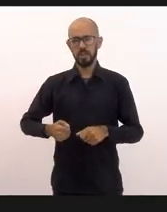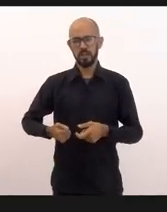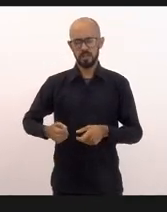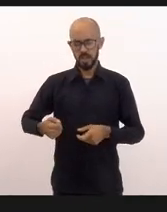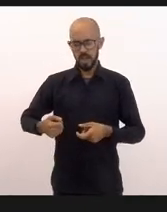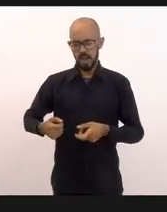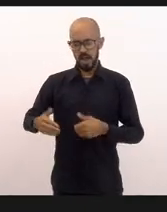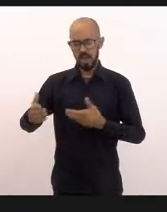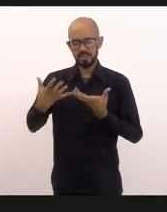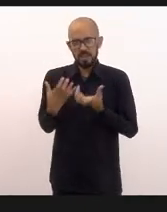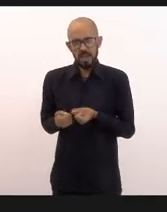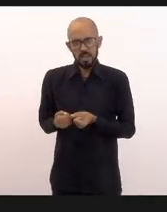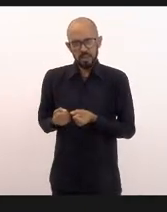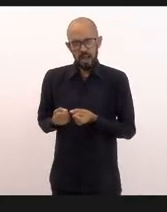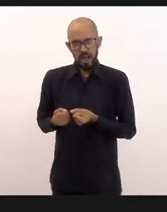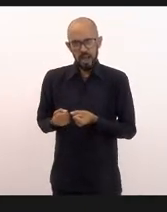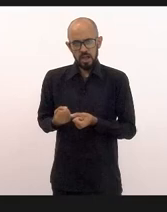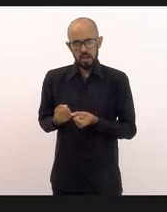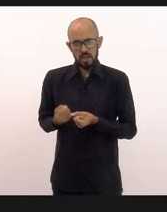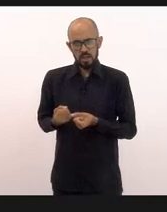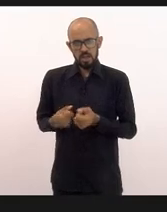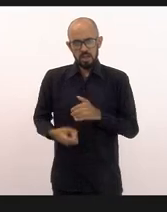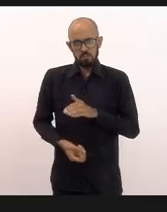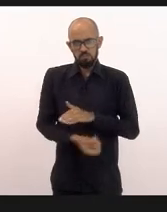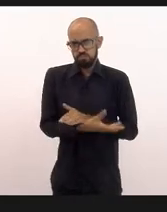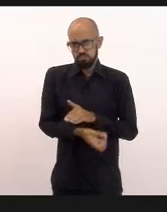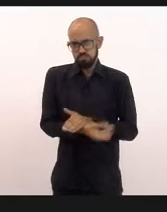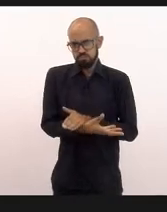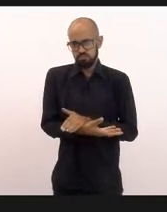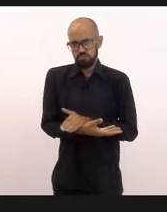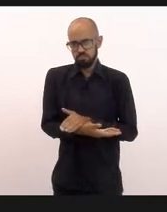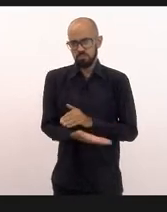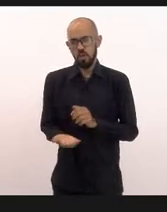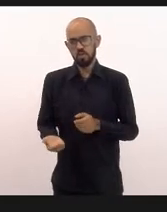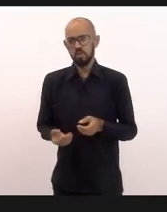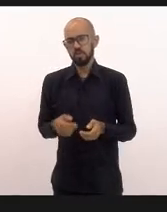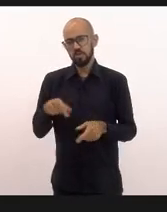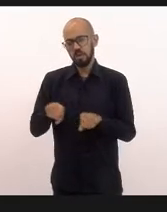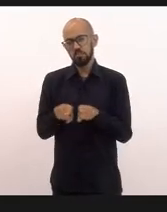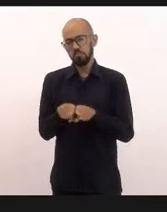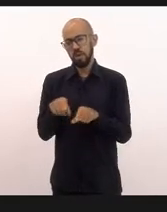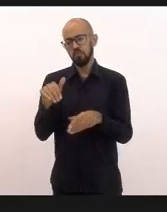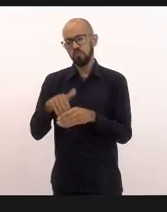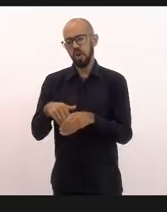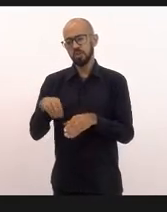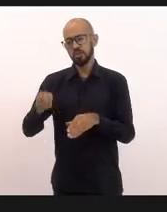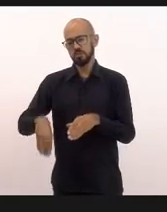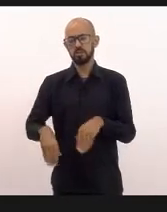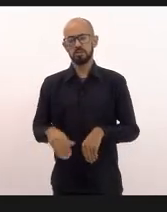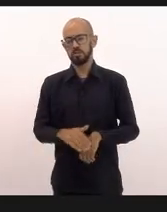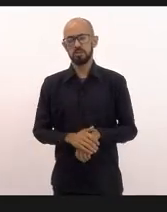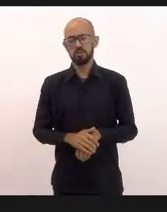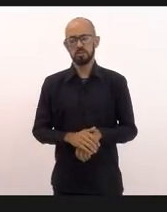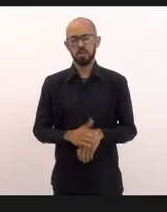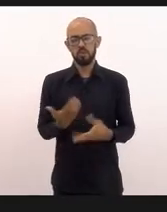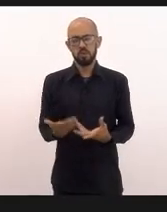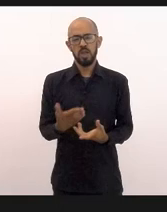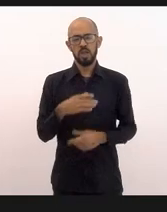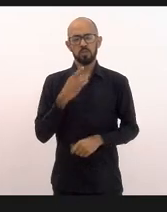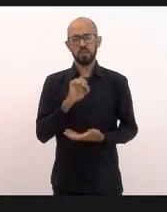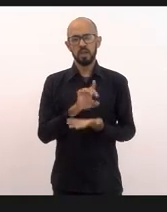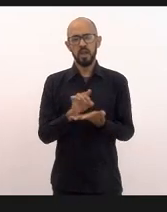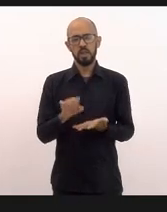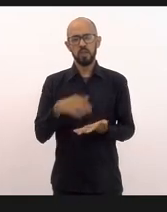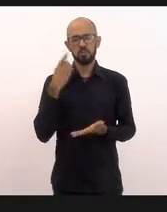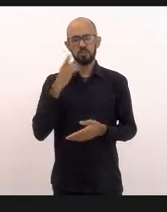carguinhos, pela boquinha no governo, ele também vota sim. Então, eu quero que esses deputados que têm